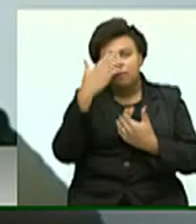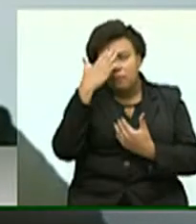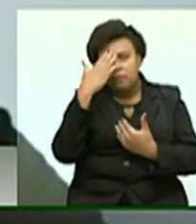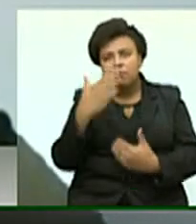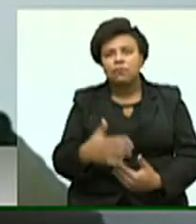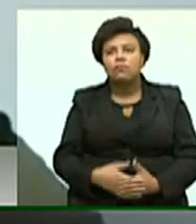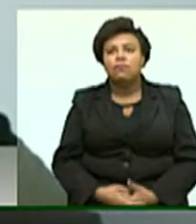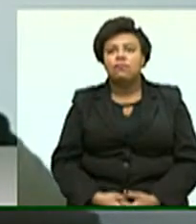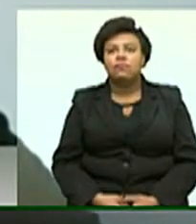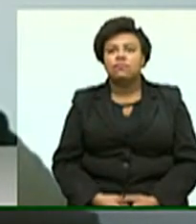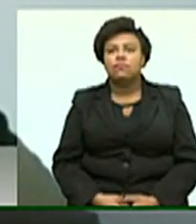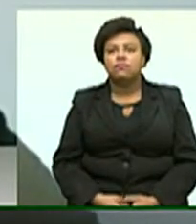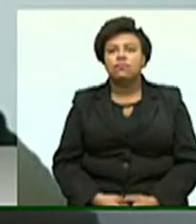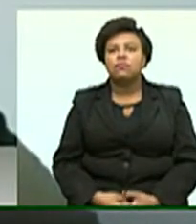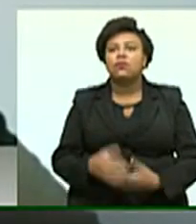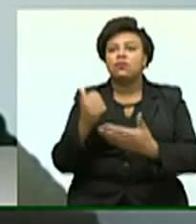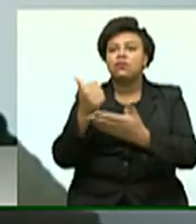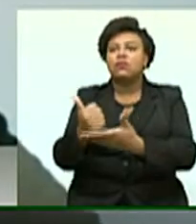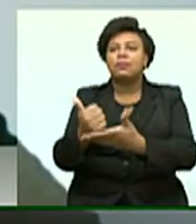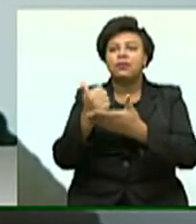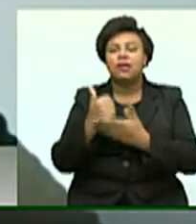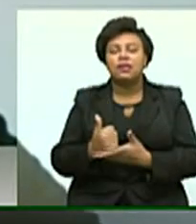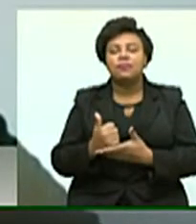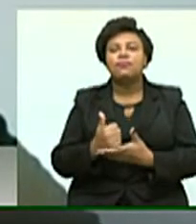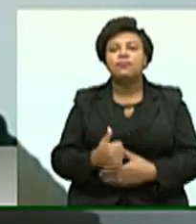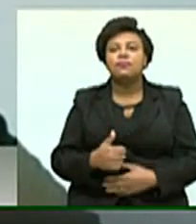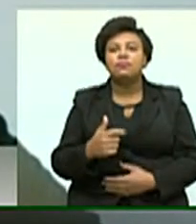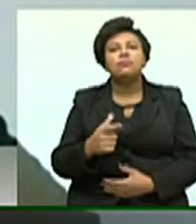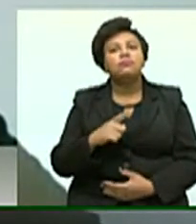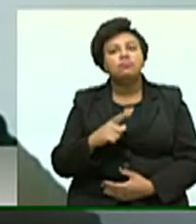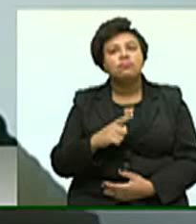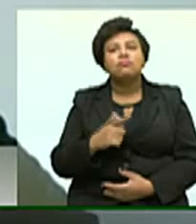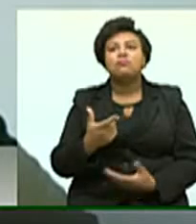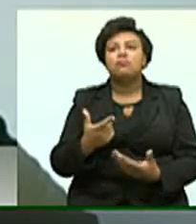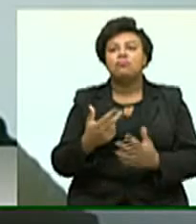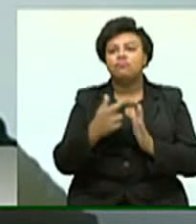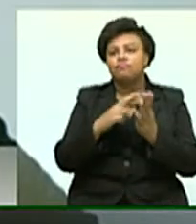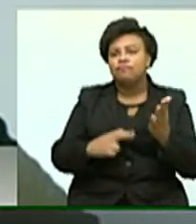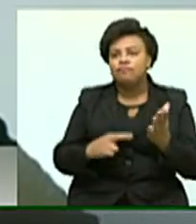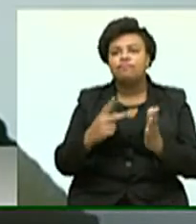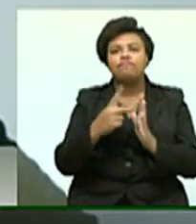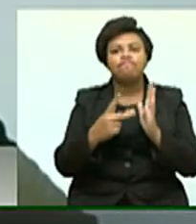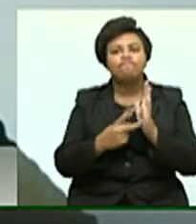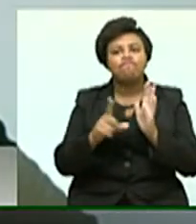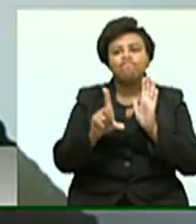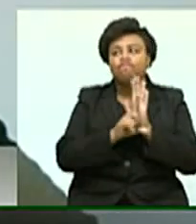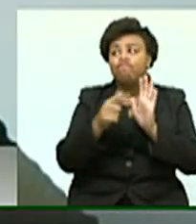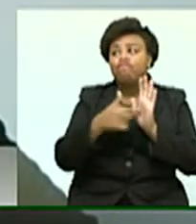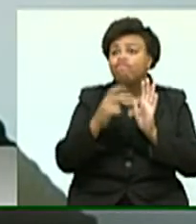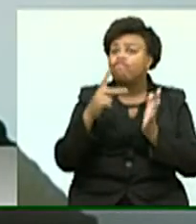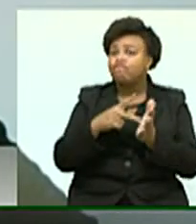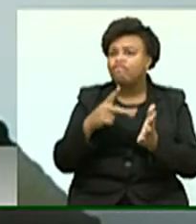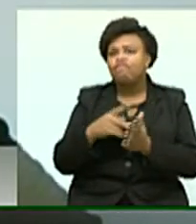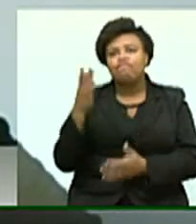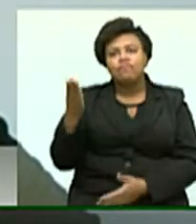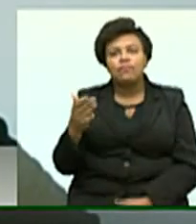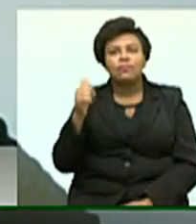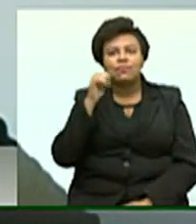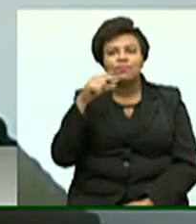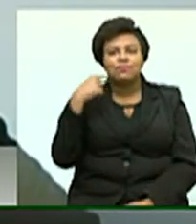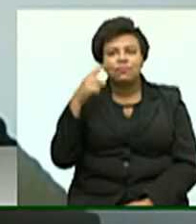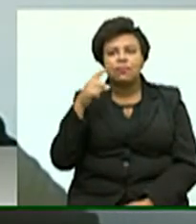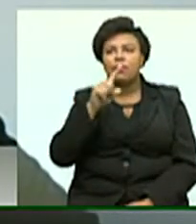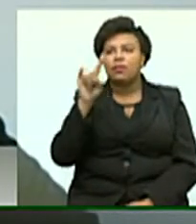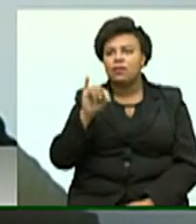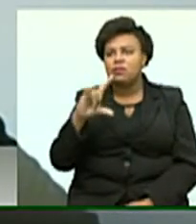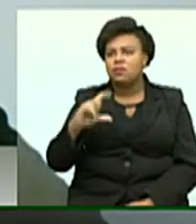Agradecer, né, ao apoio na CCJ dos meus colegas na relatoria desse projeto. Realmente, acho que a dona Zilá, o Turra,